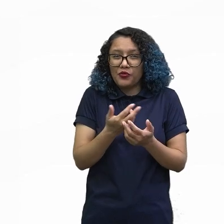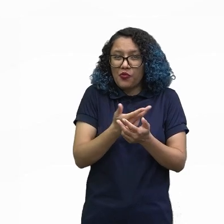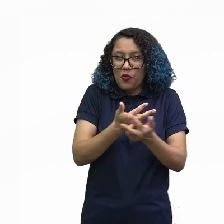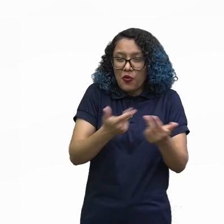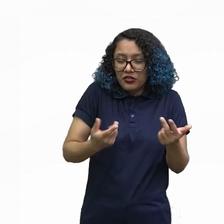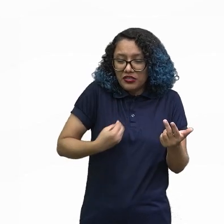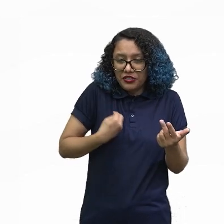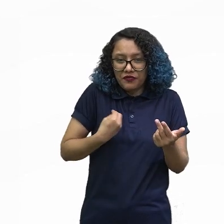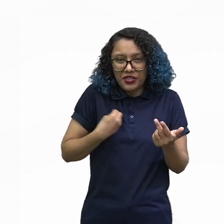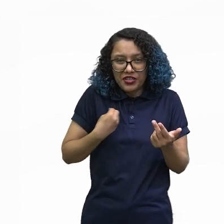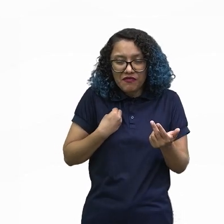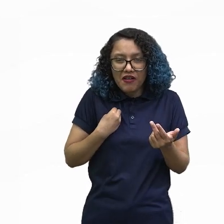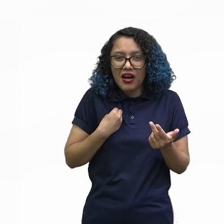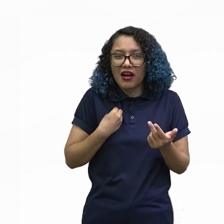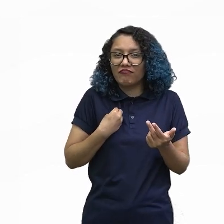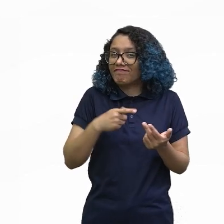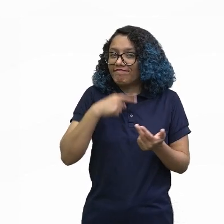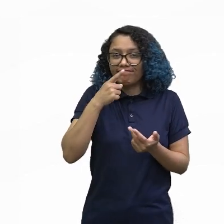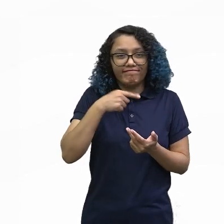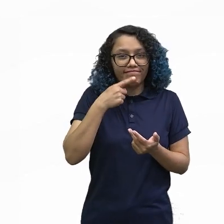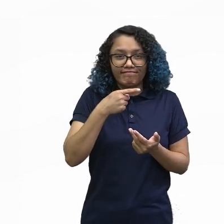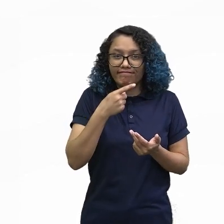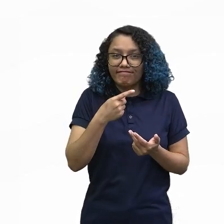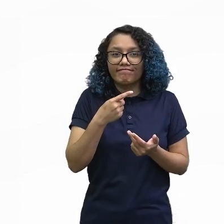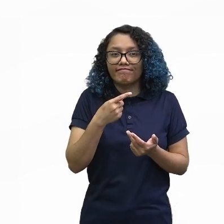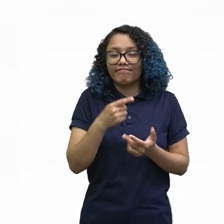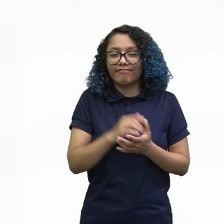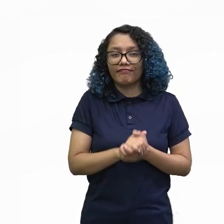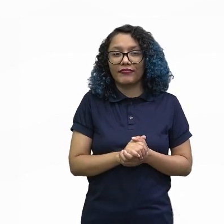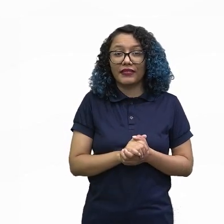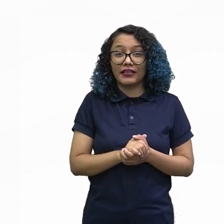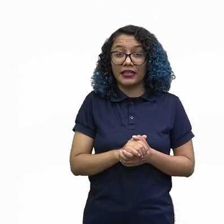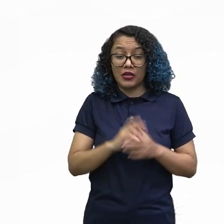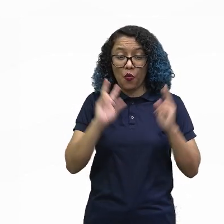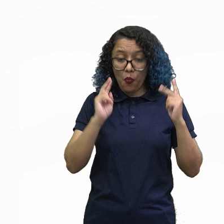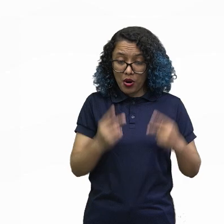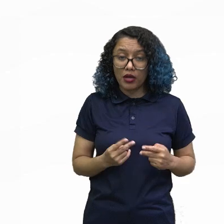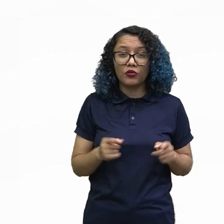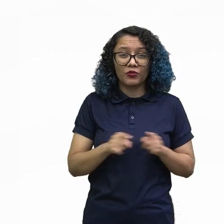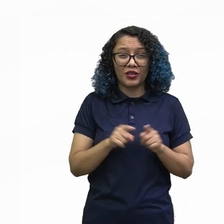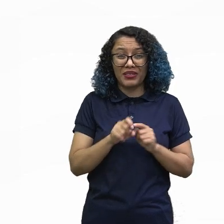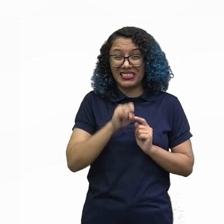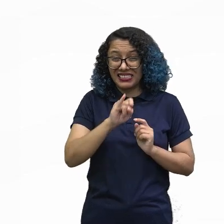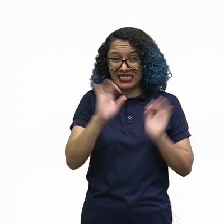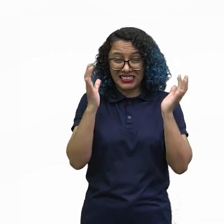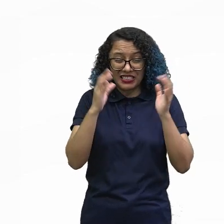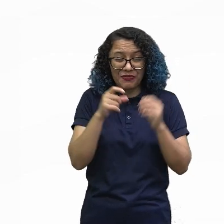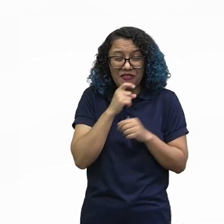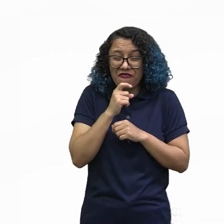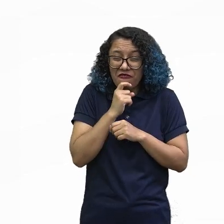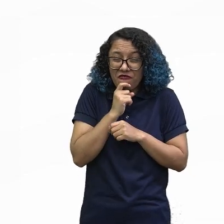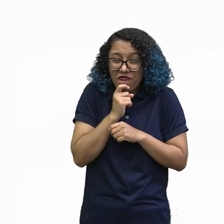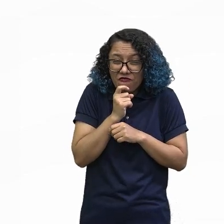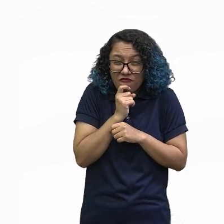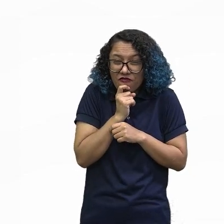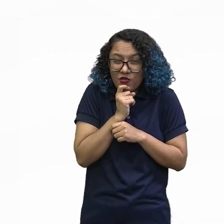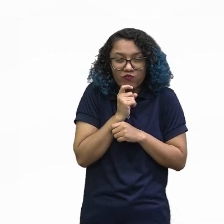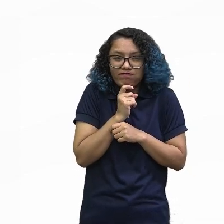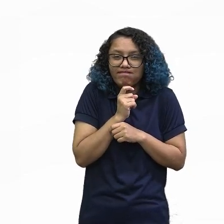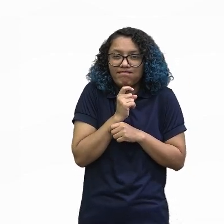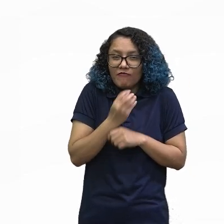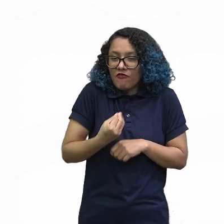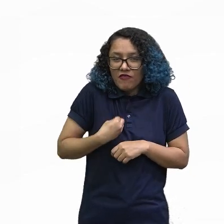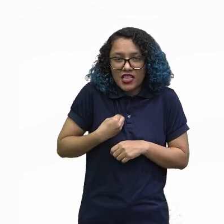inviabilizando a sobrevivência de diversas espécies, inclusive o ser humano, né, que não sobrevive a climas